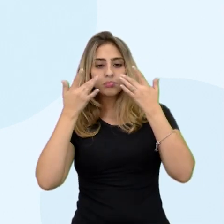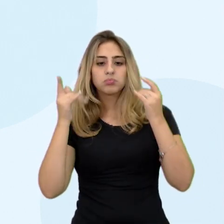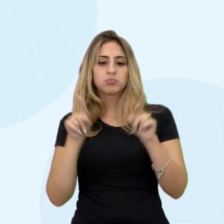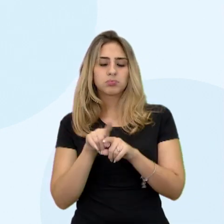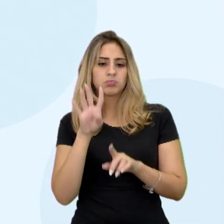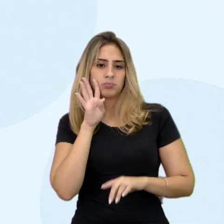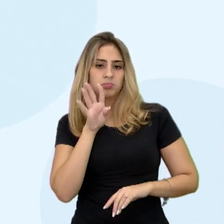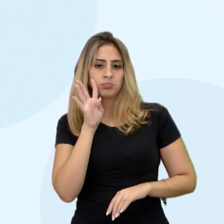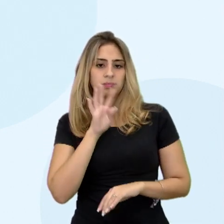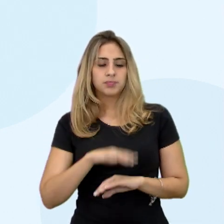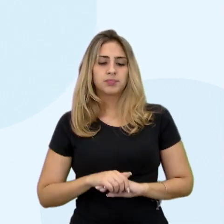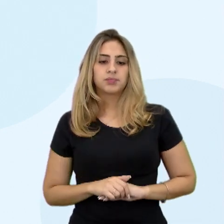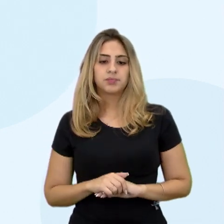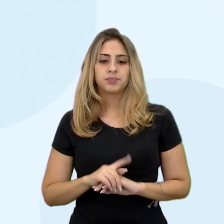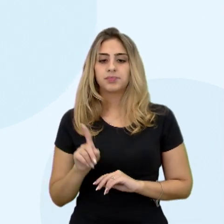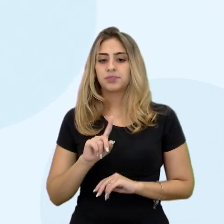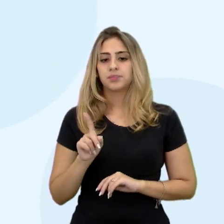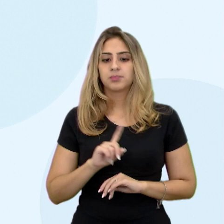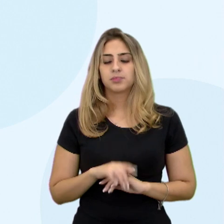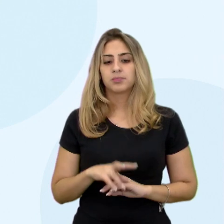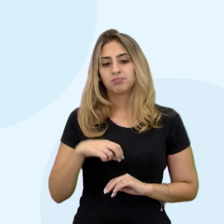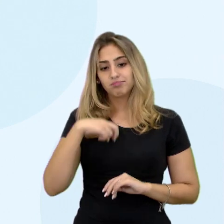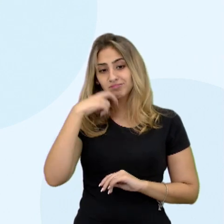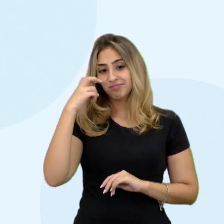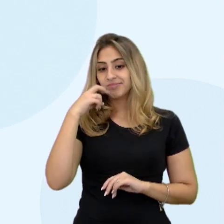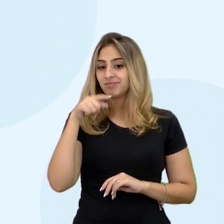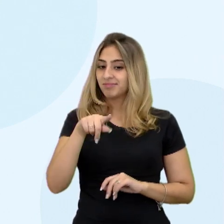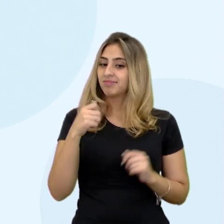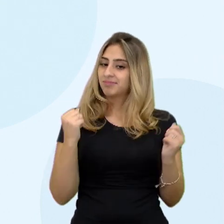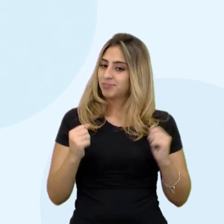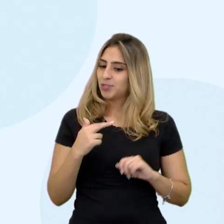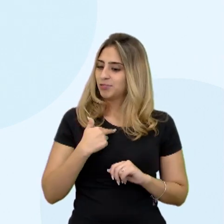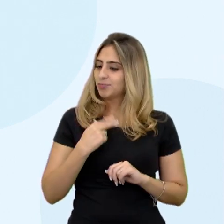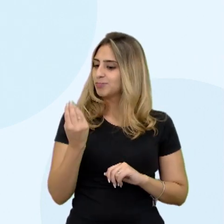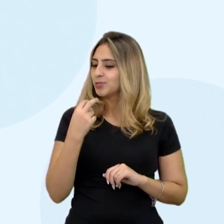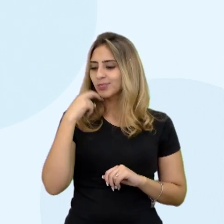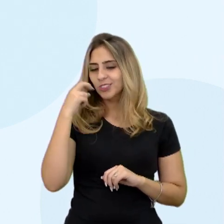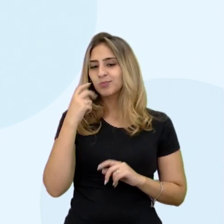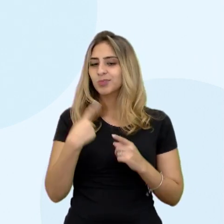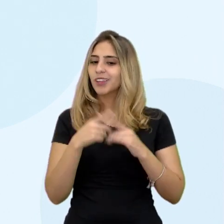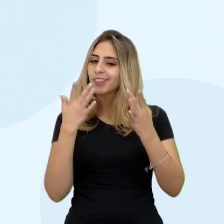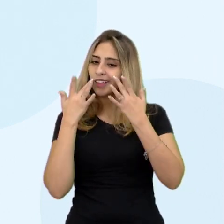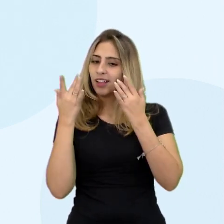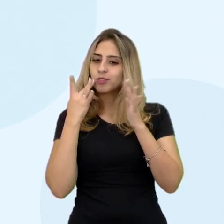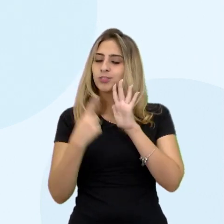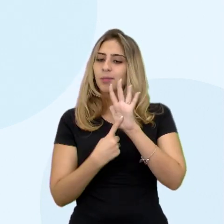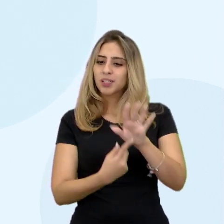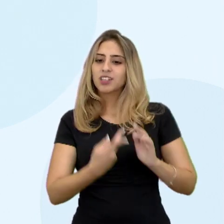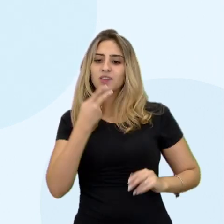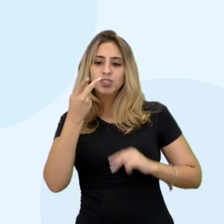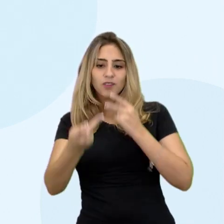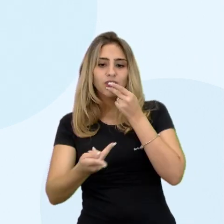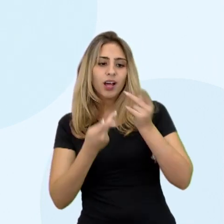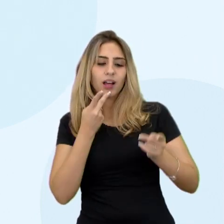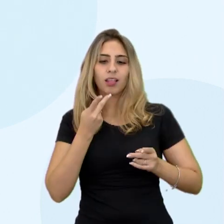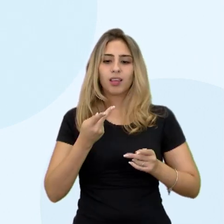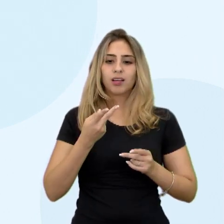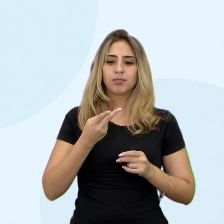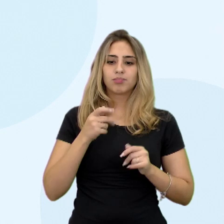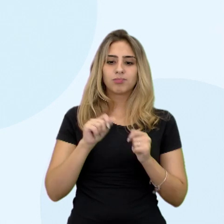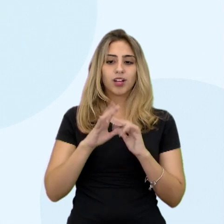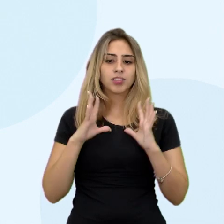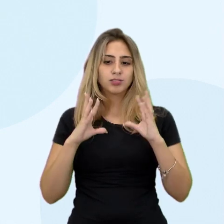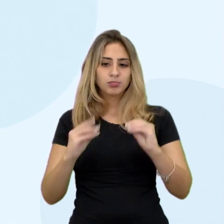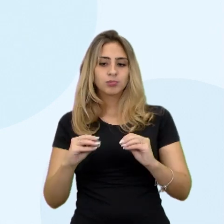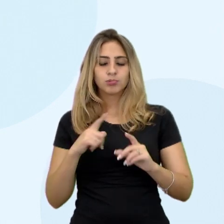bem legal. Não for tímido também, né? Não for, que realmente aqui não pode ser muito tímido, né? Que aqui você apresenta, você fala, você interpreta, né?